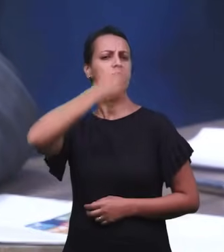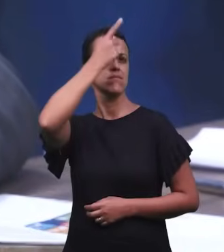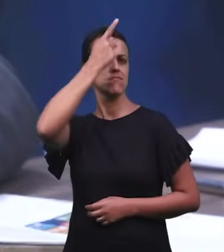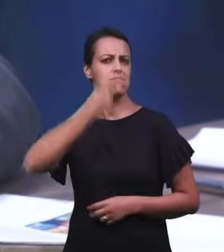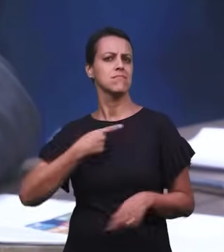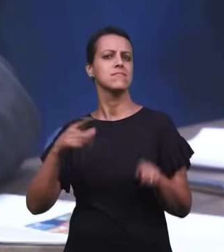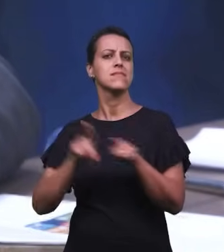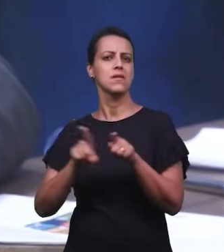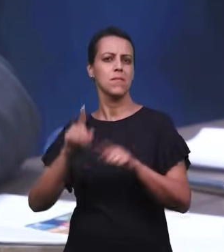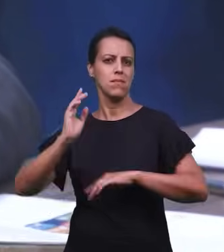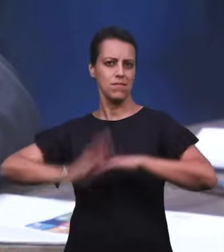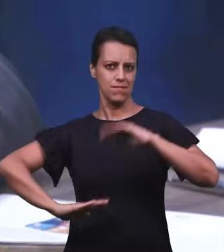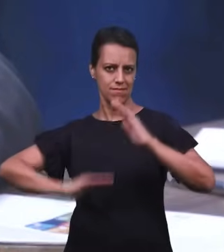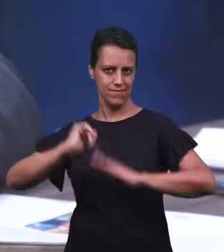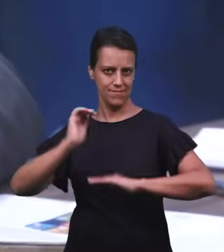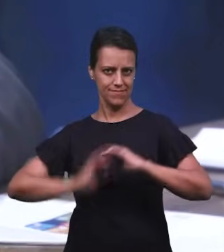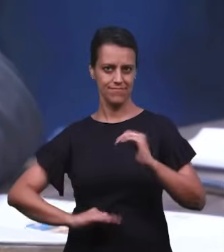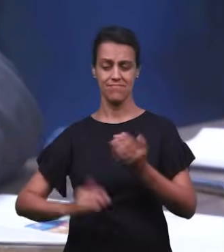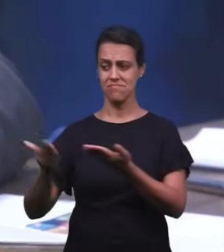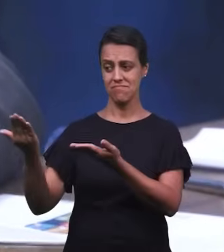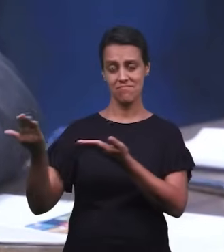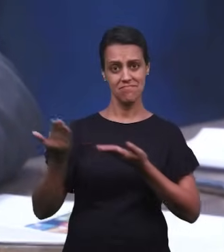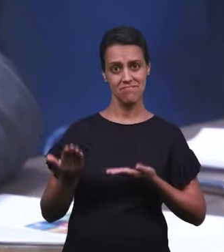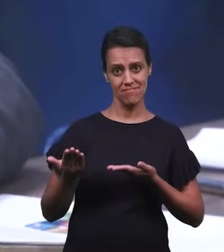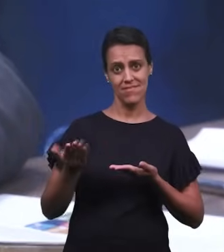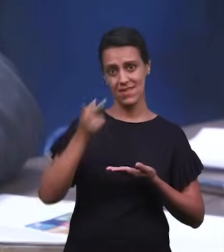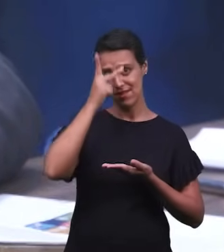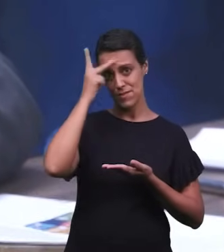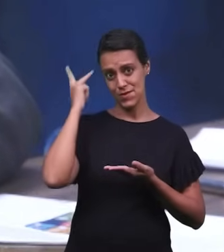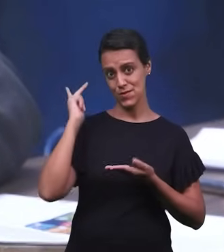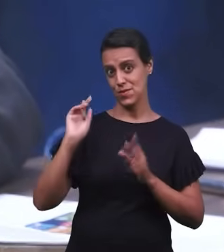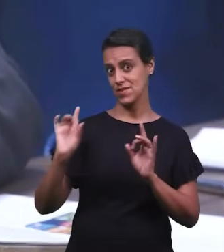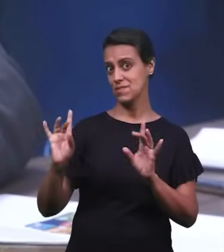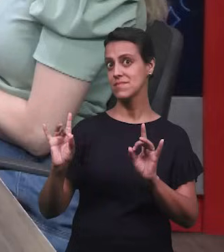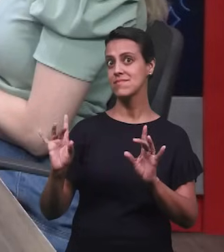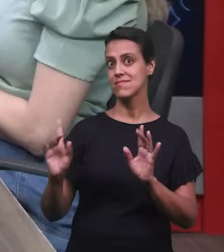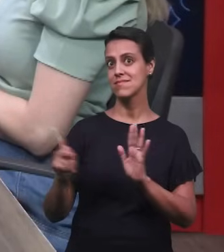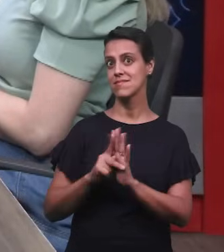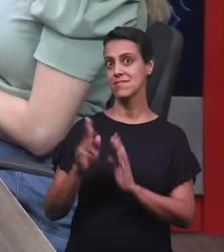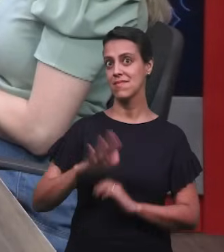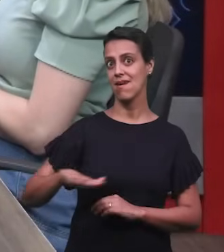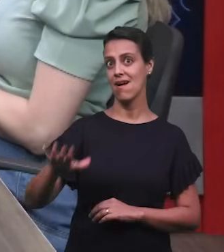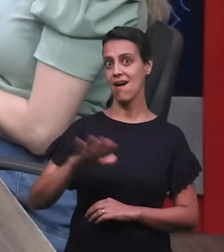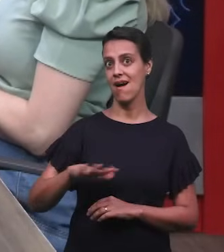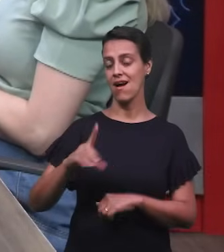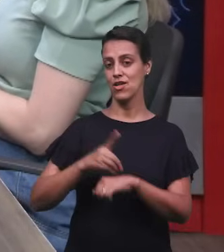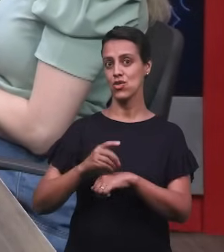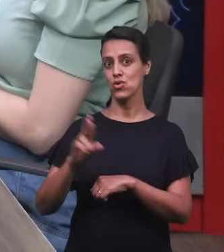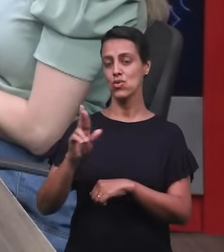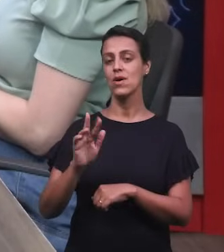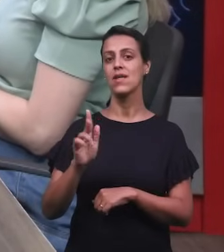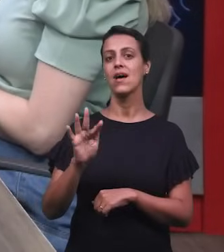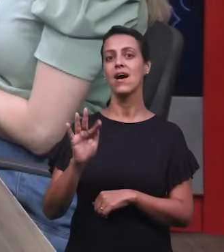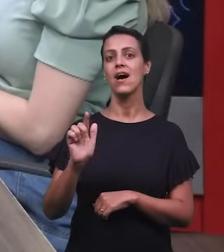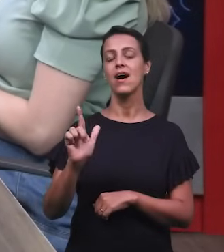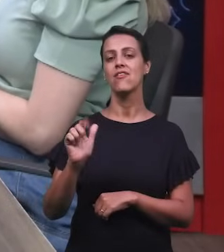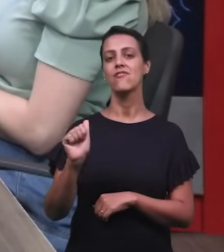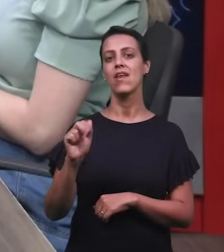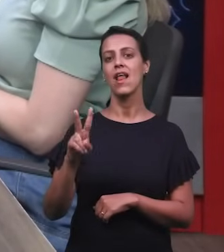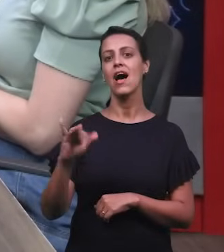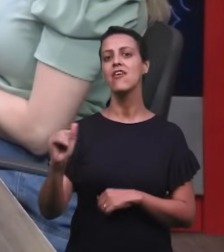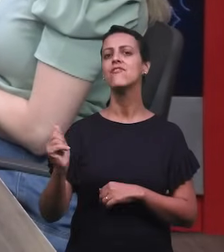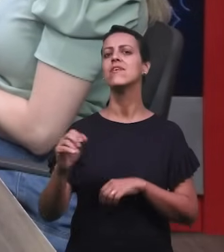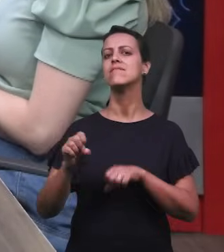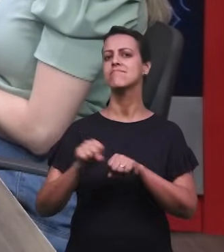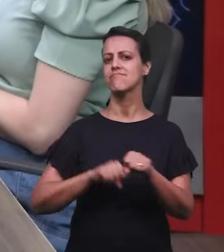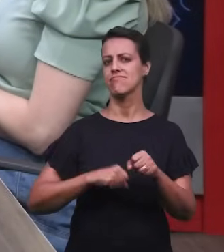nossos convidados, que são especialistas nessa área, né? Nossa irmã doutora Flávia Spangero, psicóloga, né? Portanto,